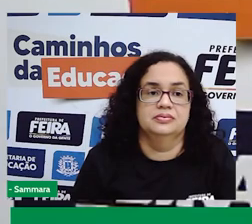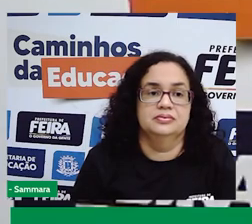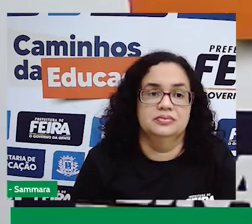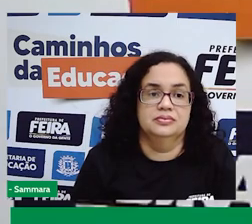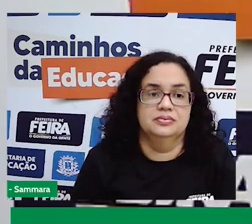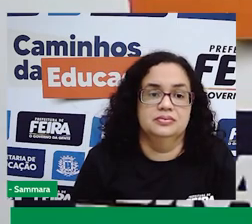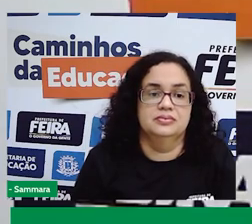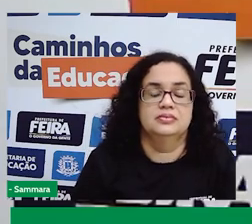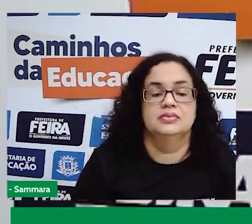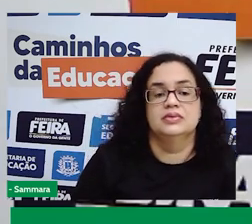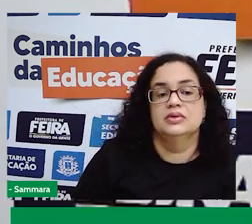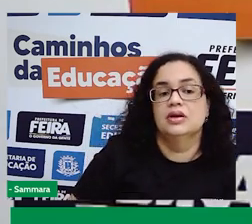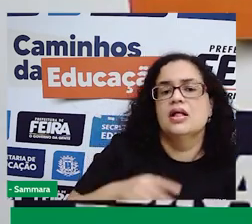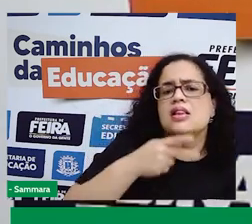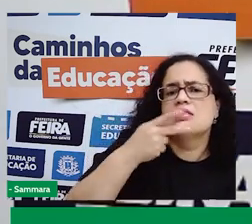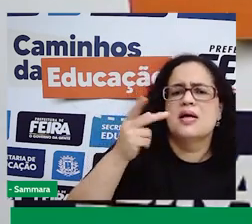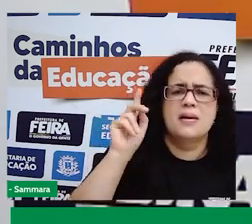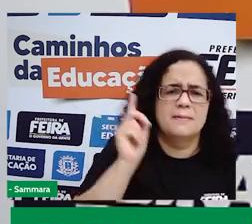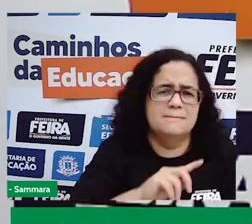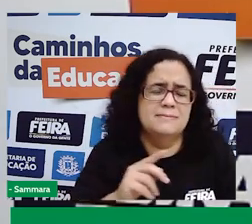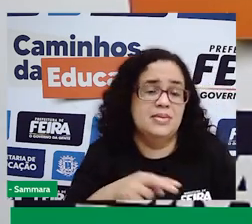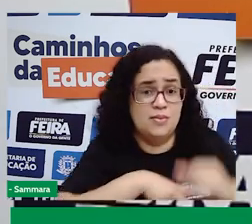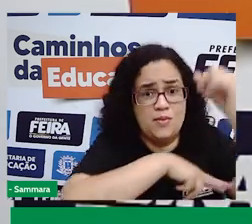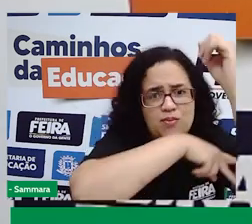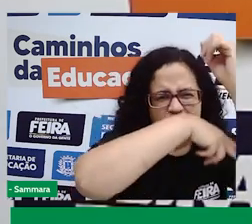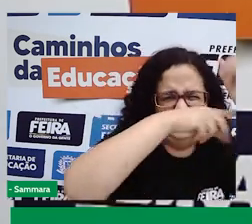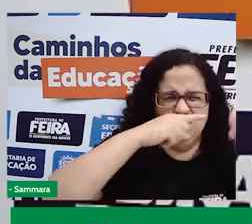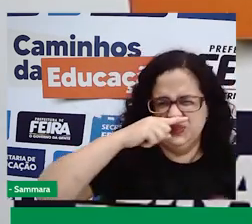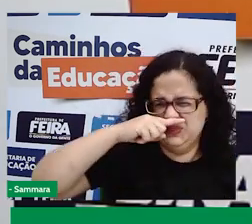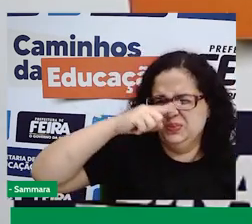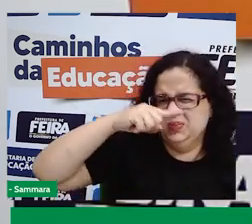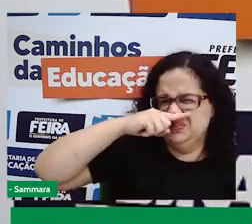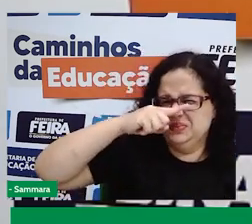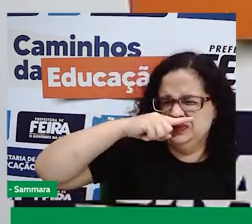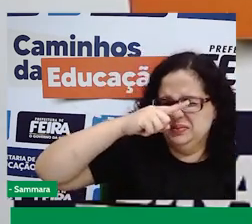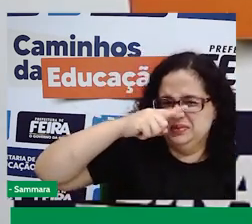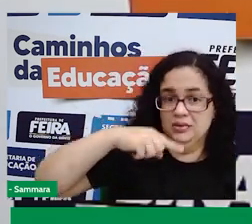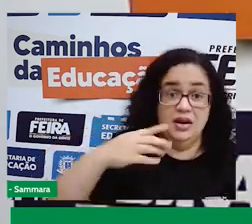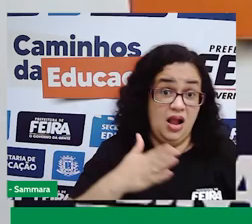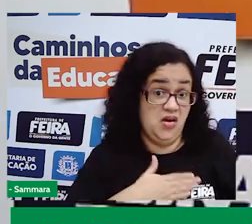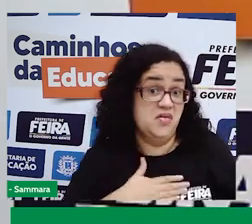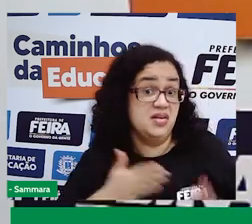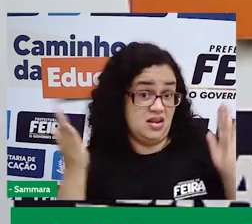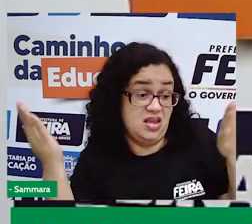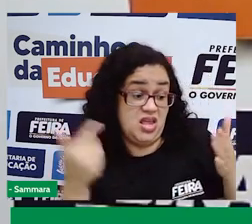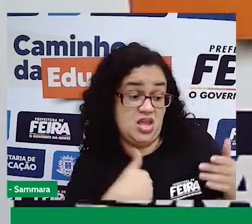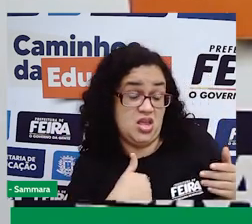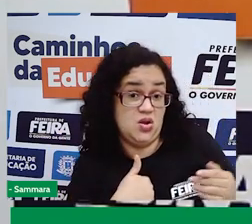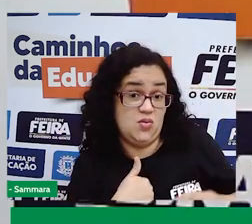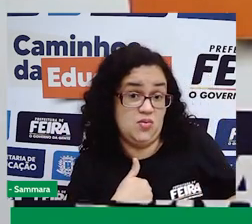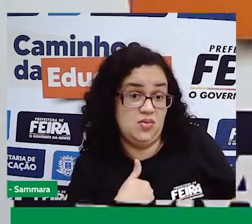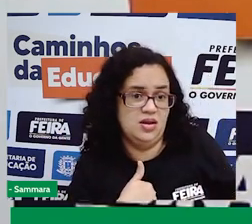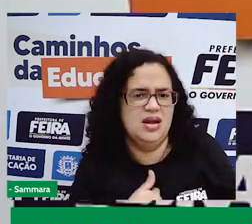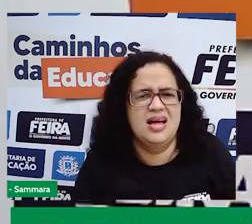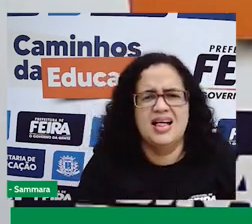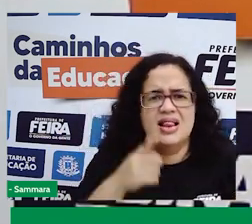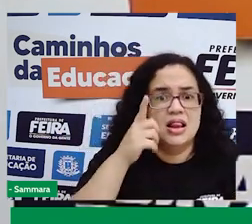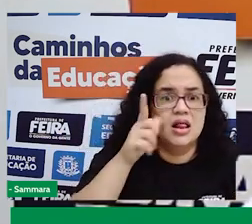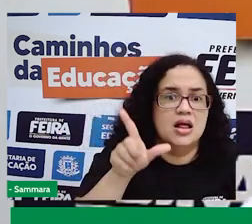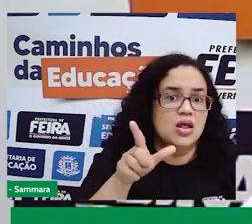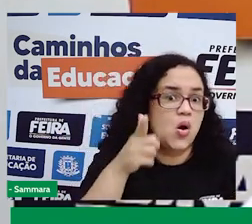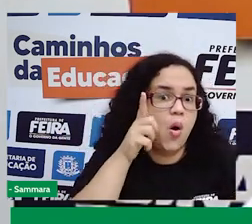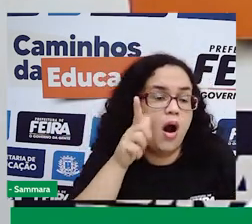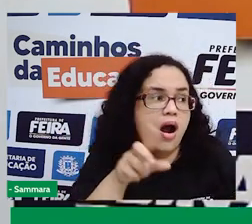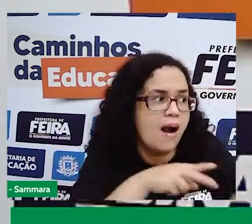Zé Lelé diz, metido! E Chico fala, minha vez. Ele conseguiu,